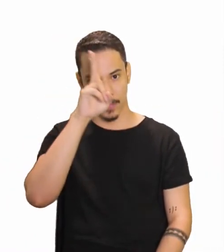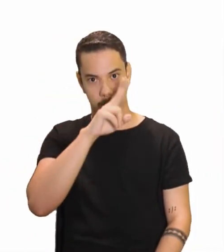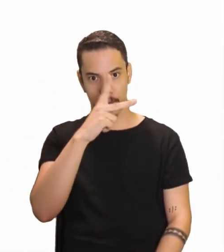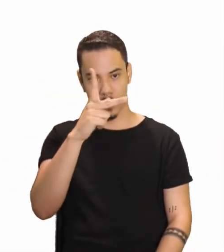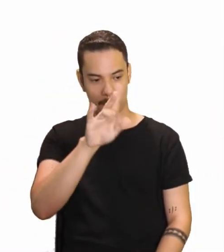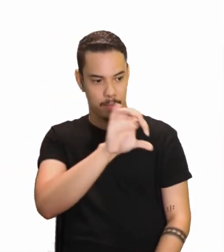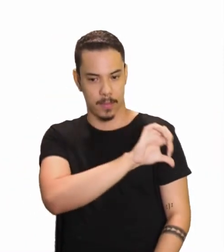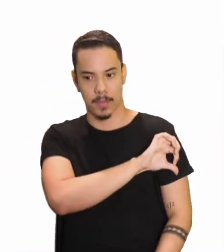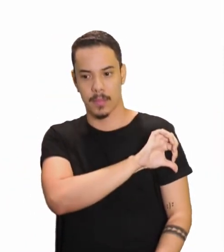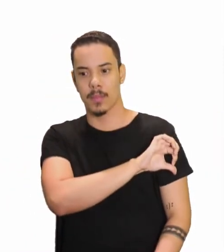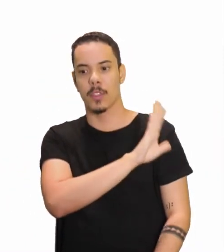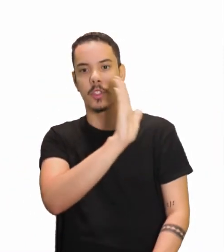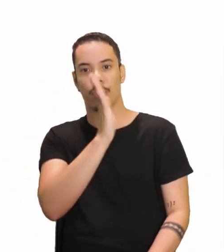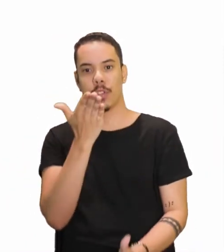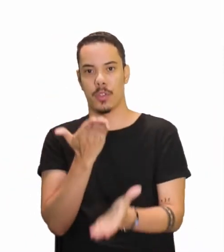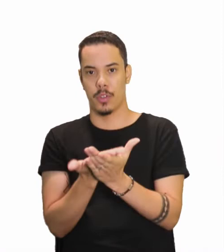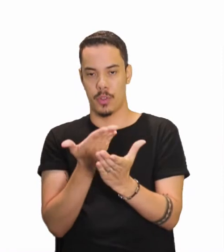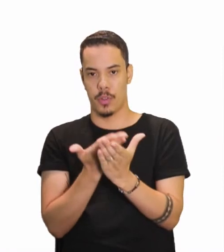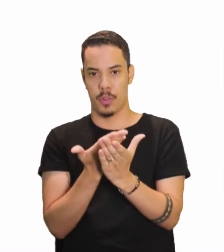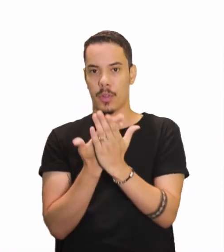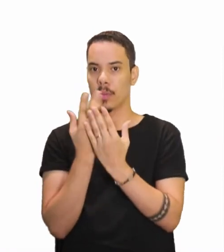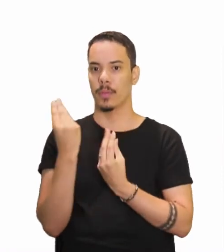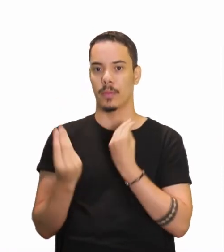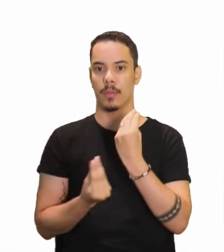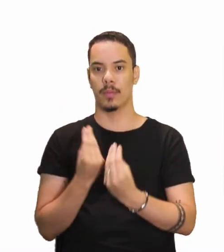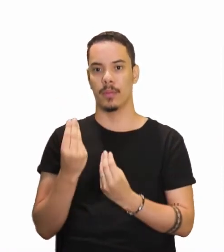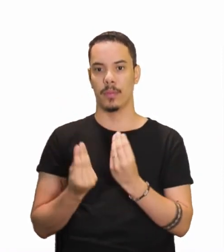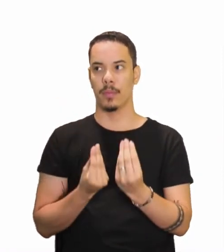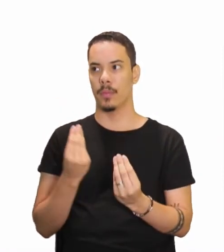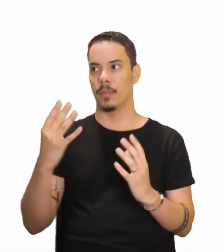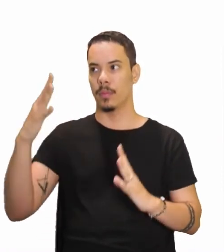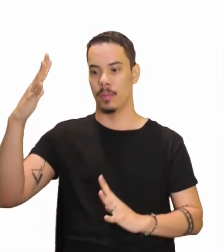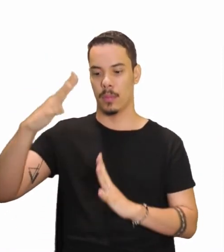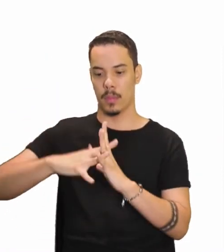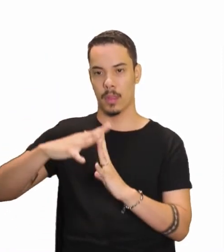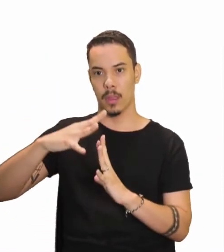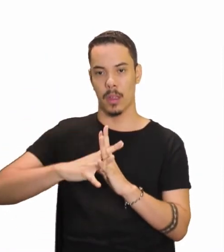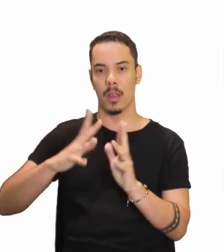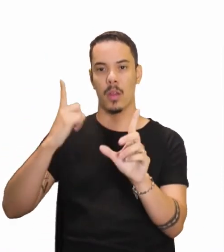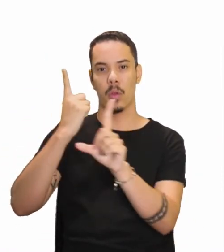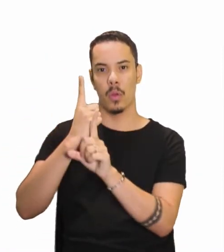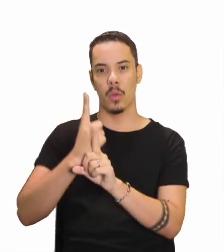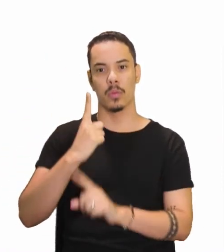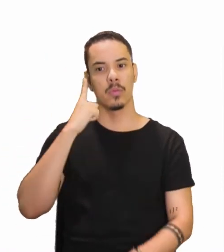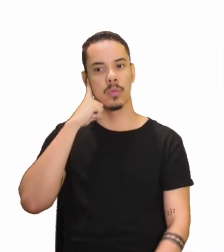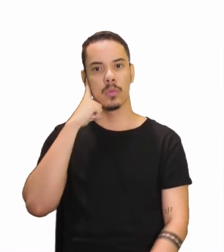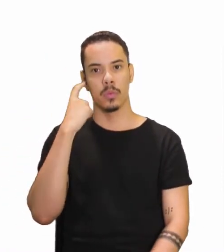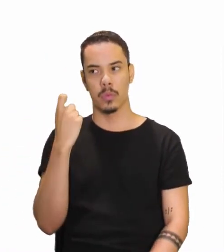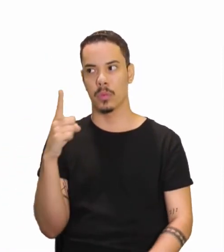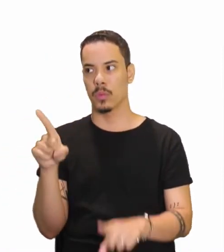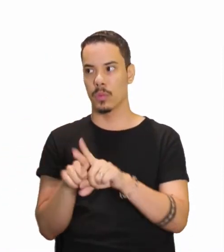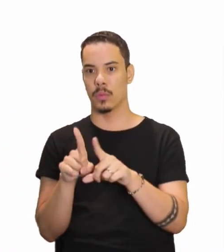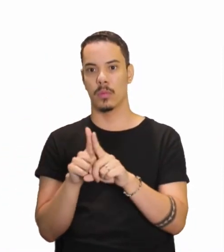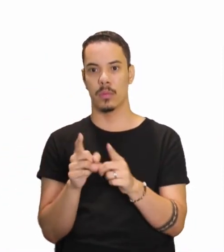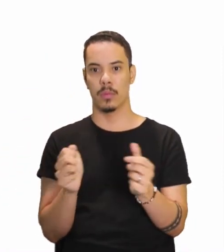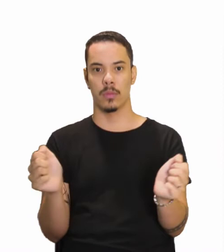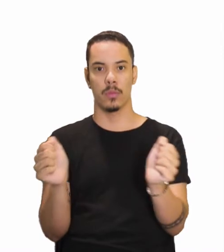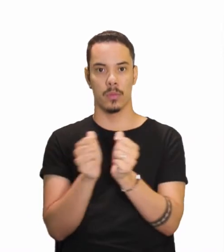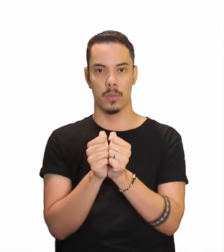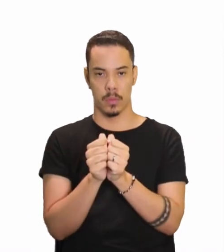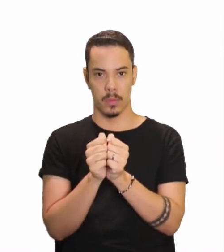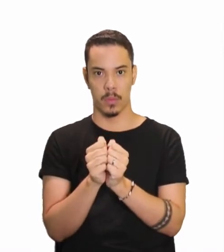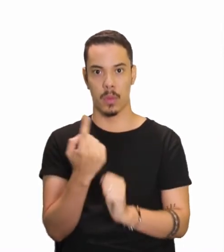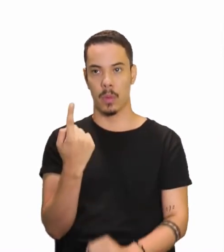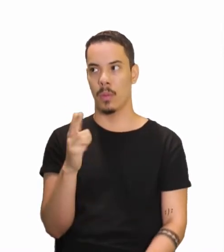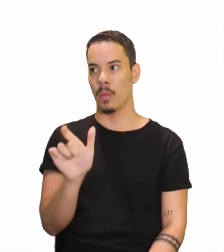9º ano? Isso mesmo, encontros consonatais, certo? É o encontro de sons de consoante simultânea em